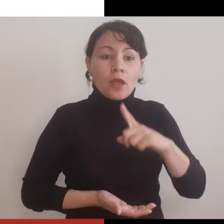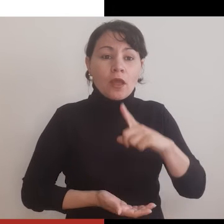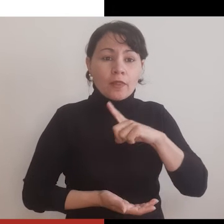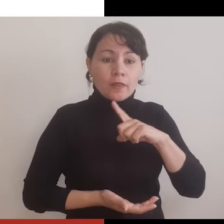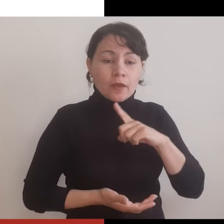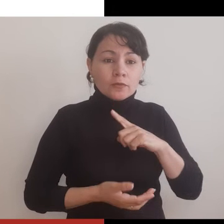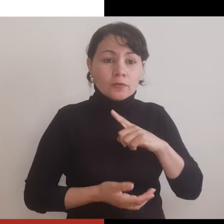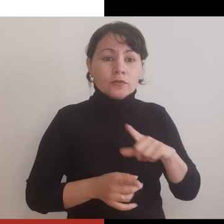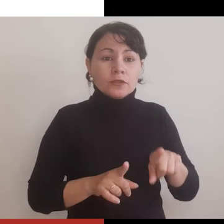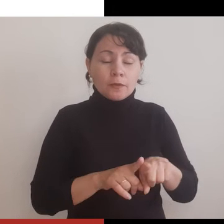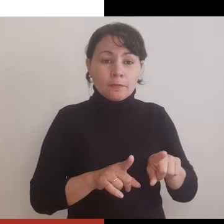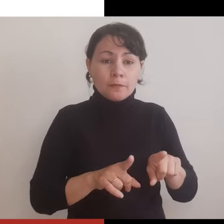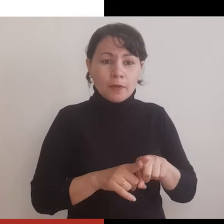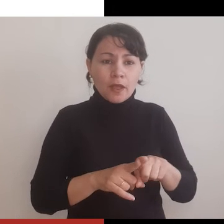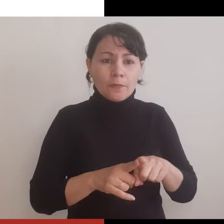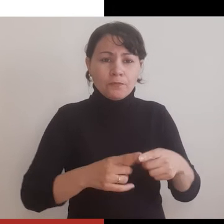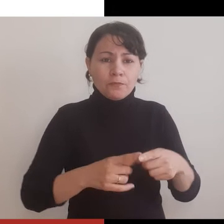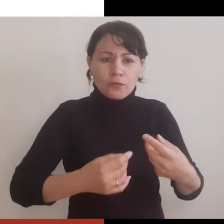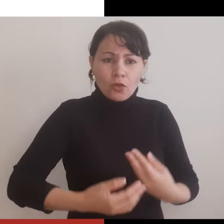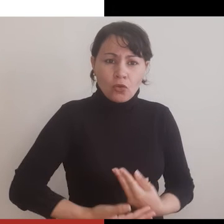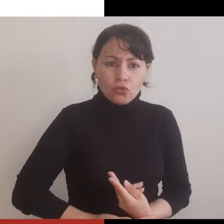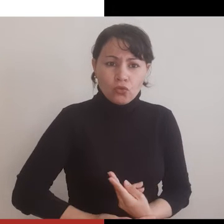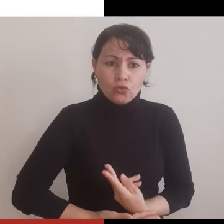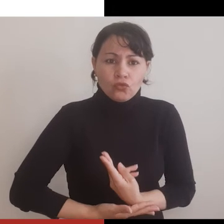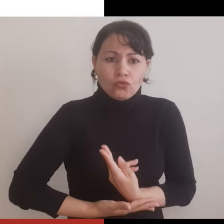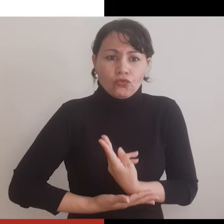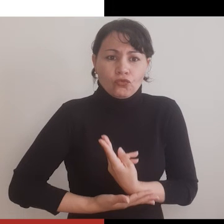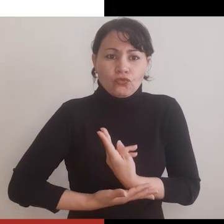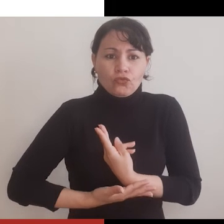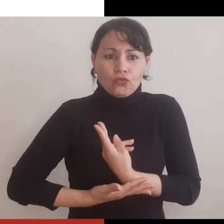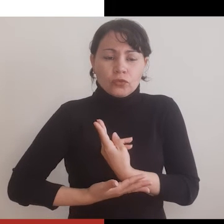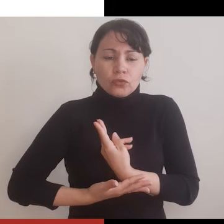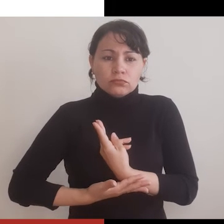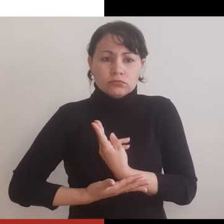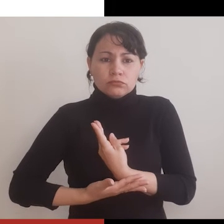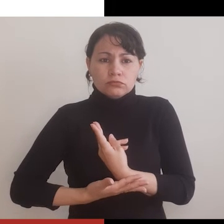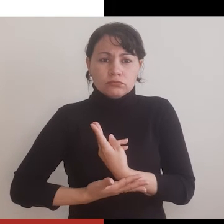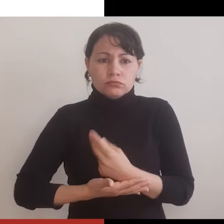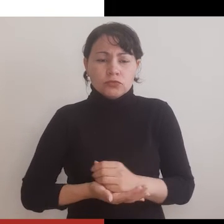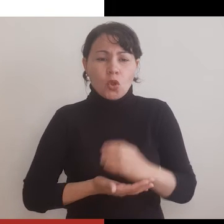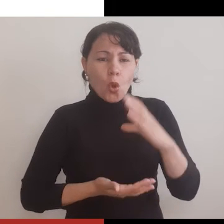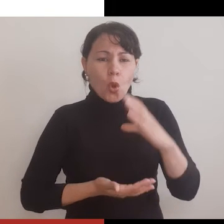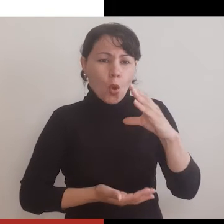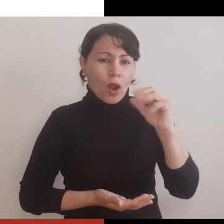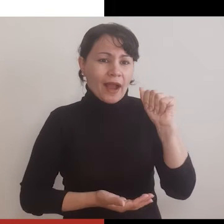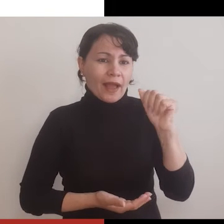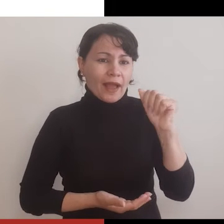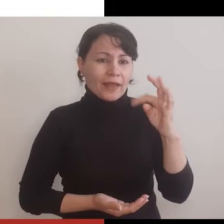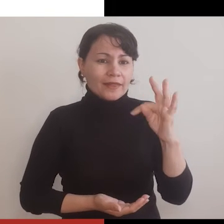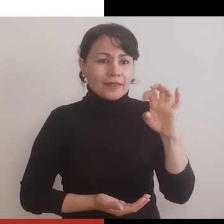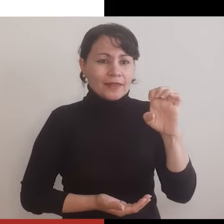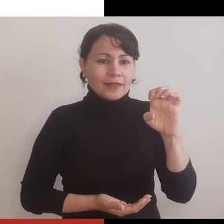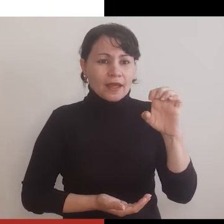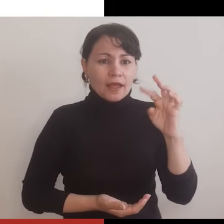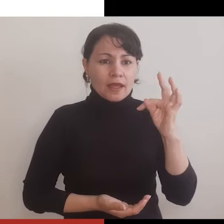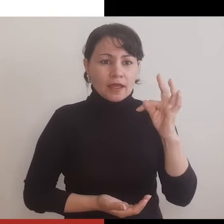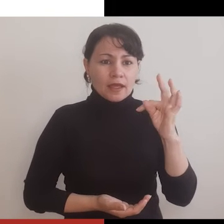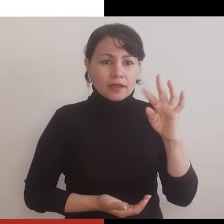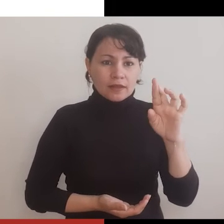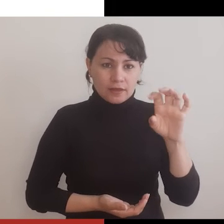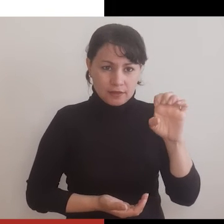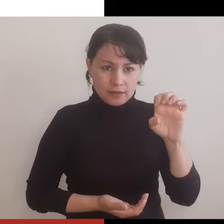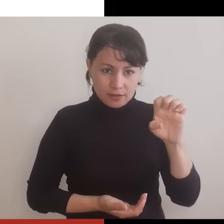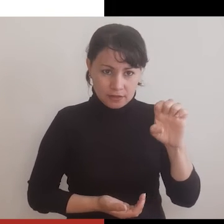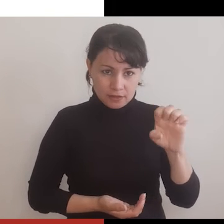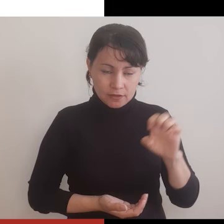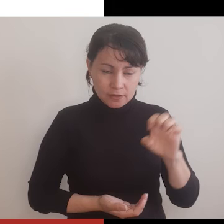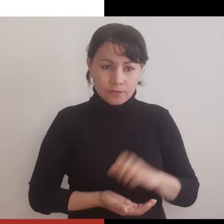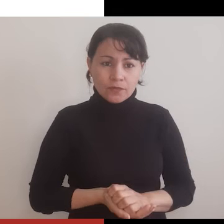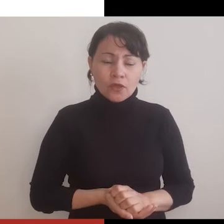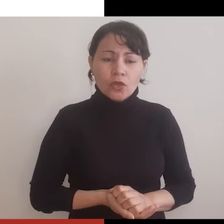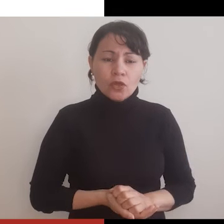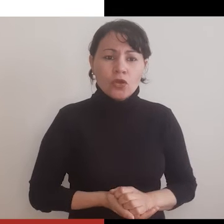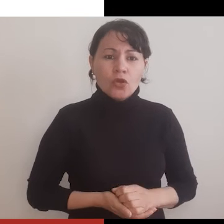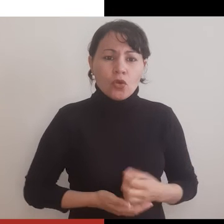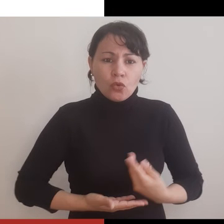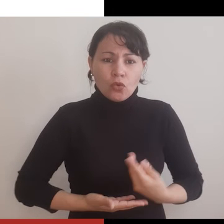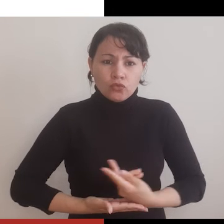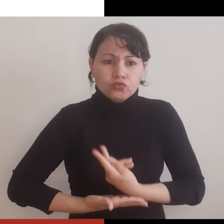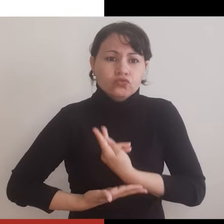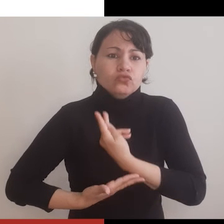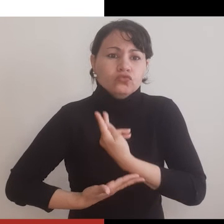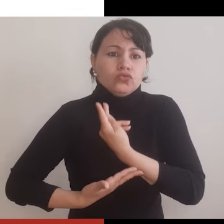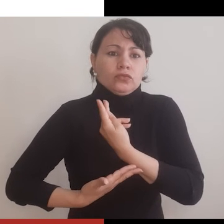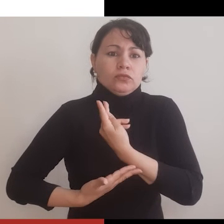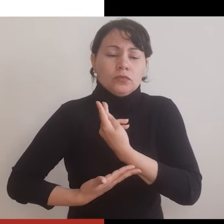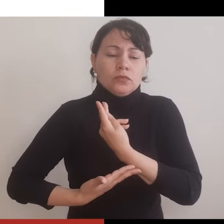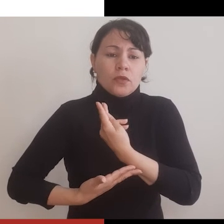Temos alguns catéteres, né, como, por exemplo, o catéter de pressão arterial invasiva com o kit